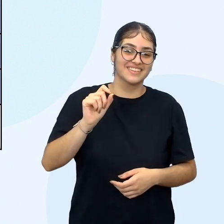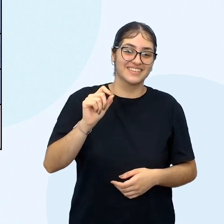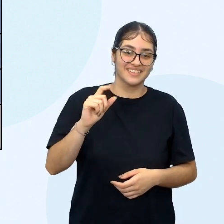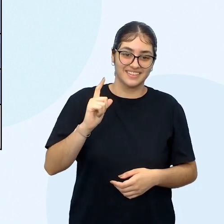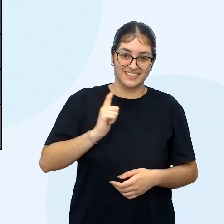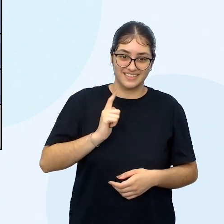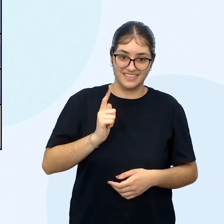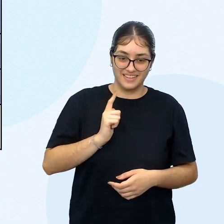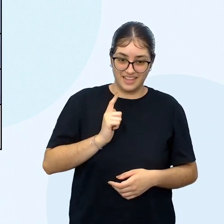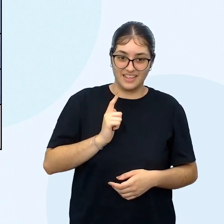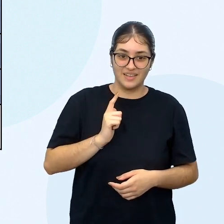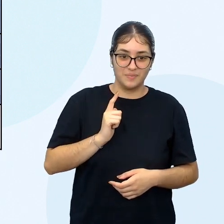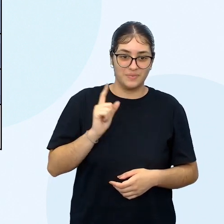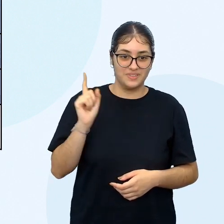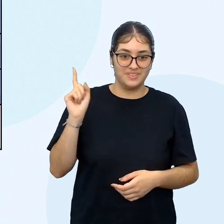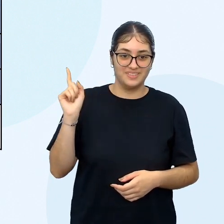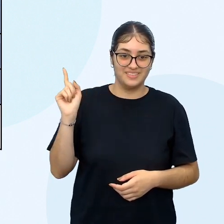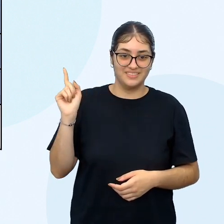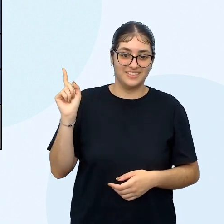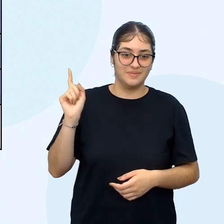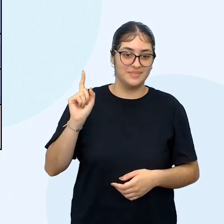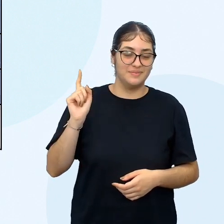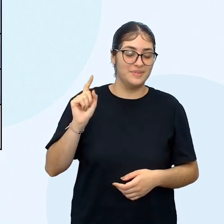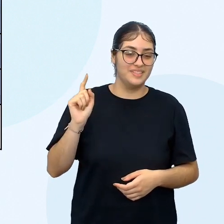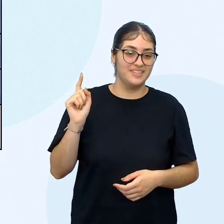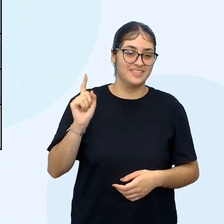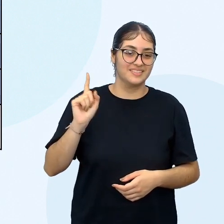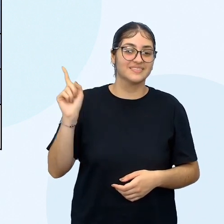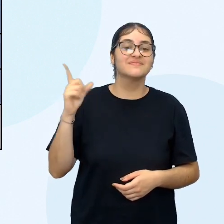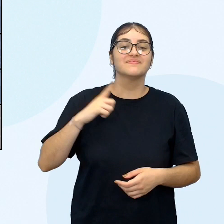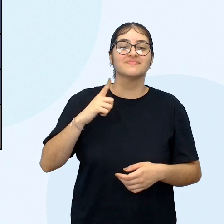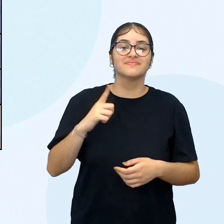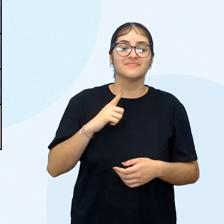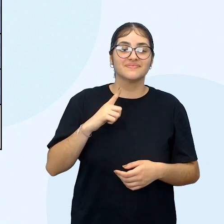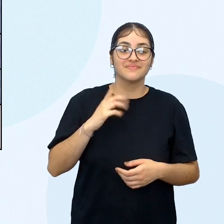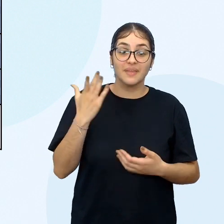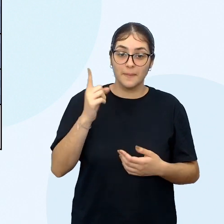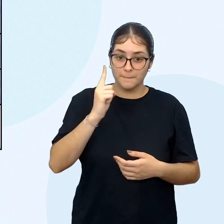1.560,25. Mais 1.600 de novo. Ok. Mais